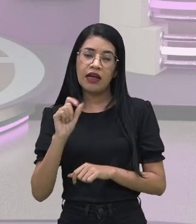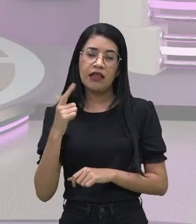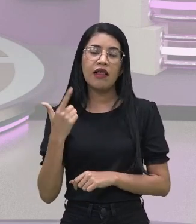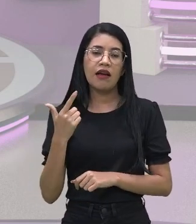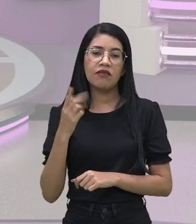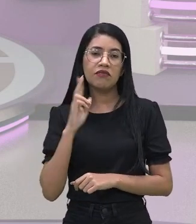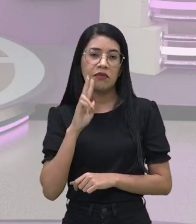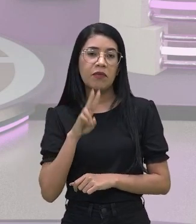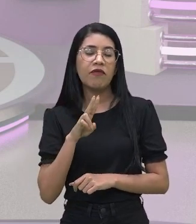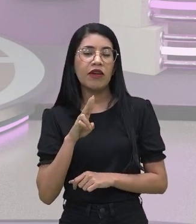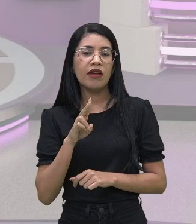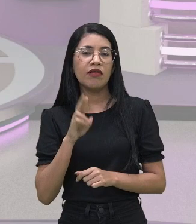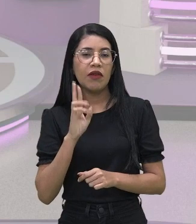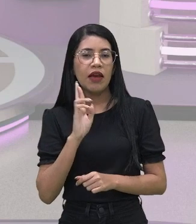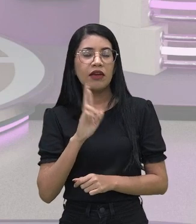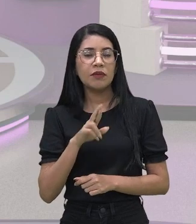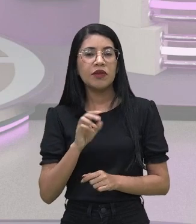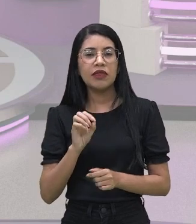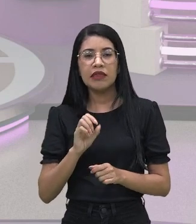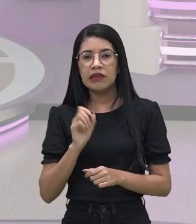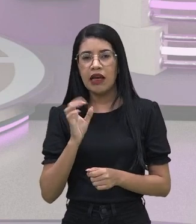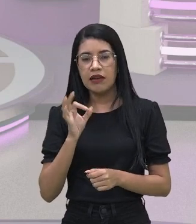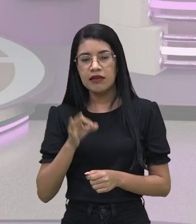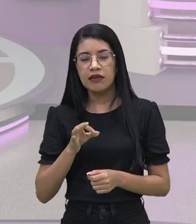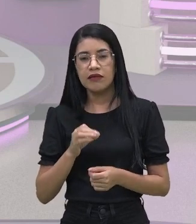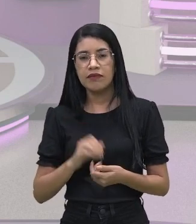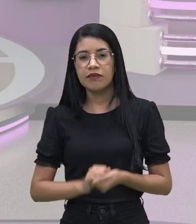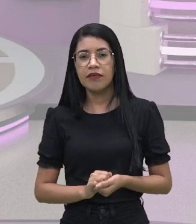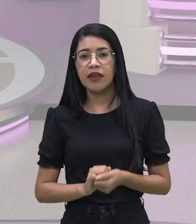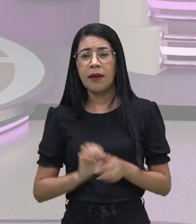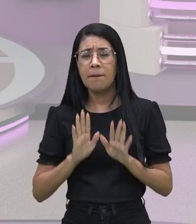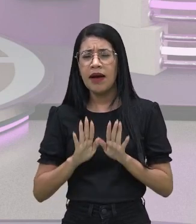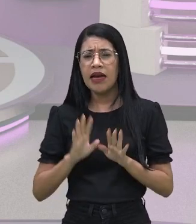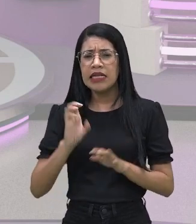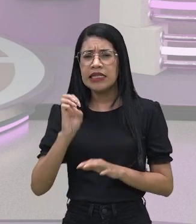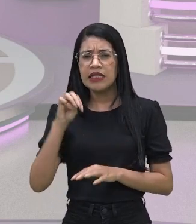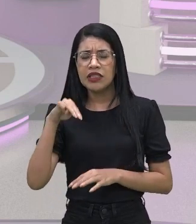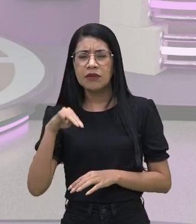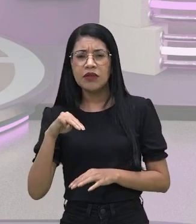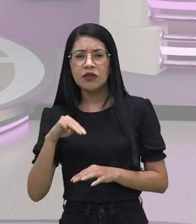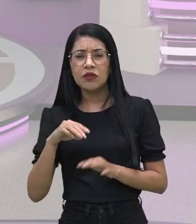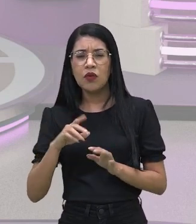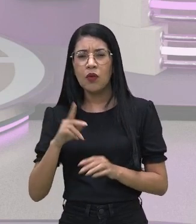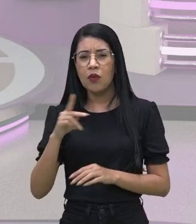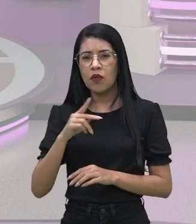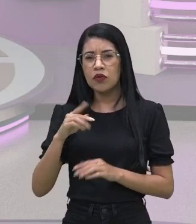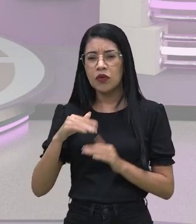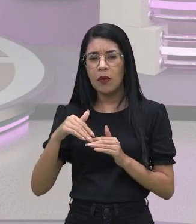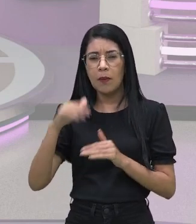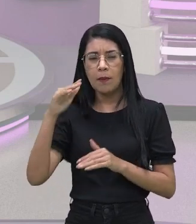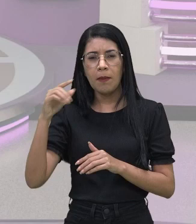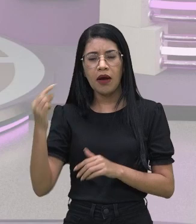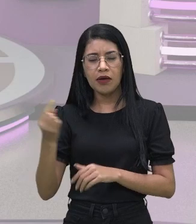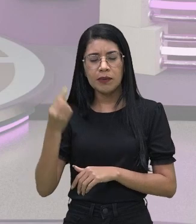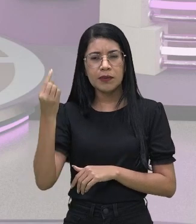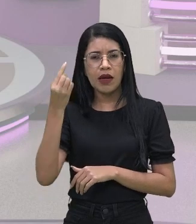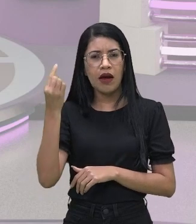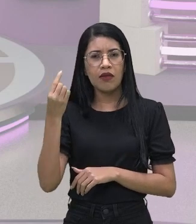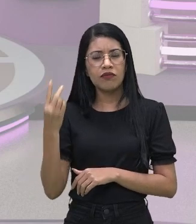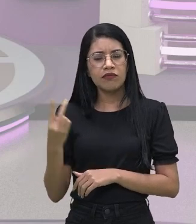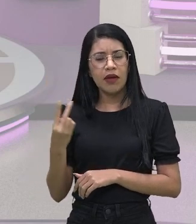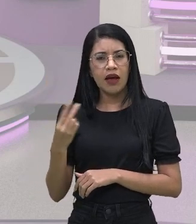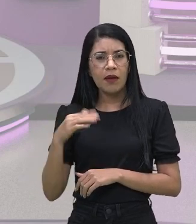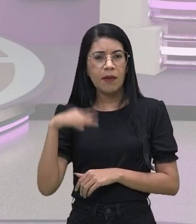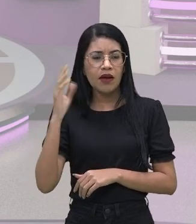tela. Agora, quantos centímetros o professor Alexandre, né? Tanto o professor Alexandre quanto eu